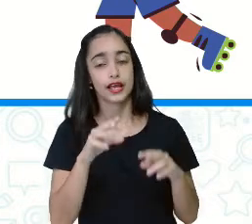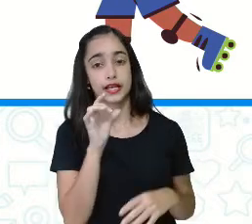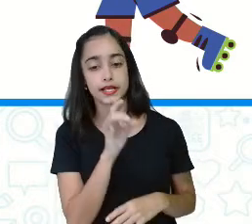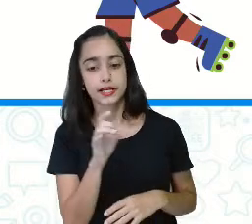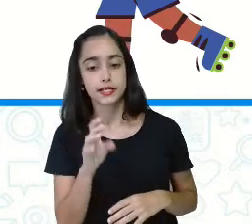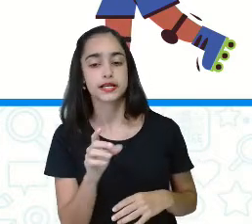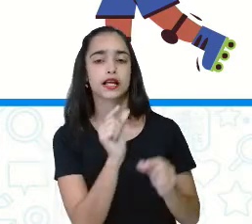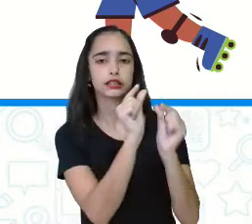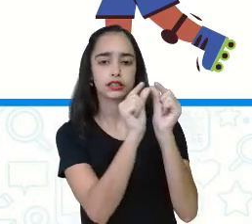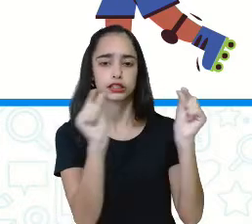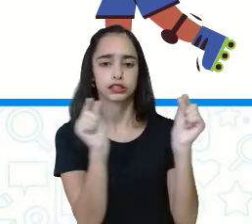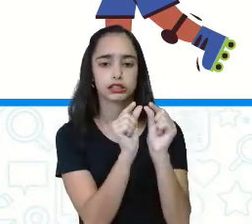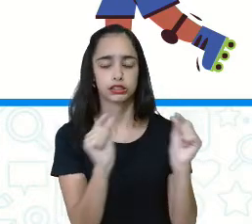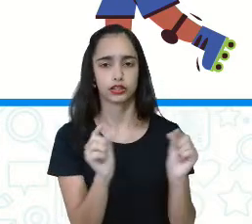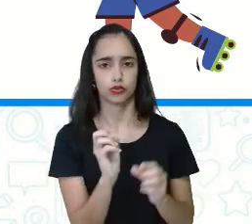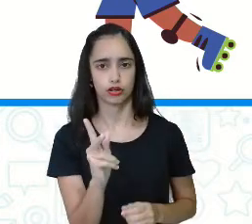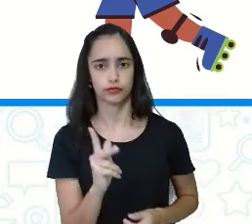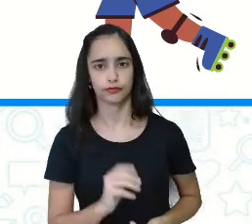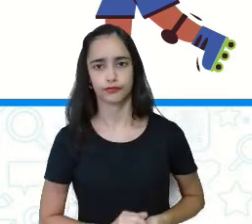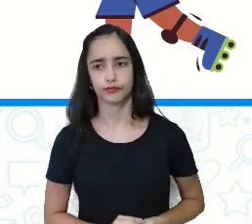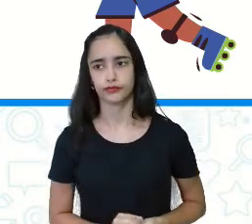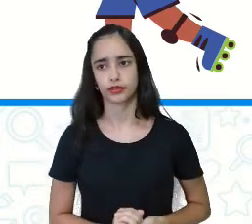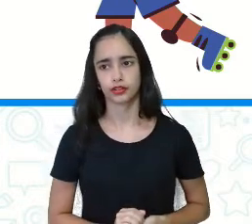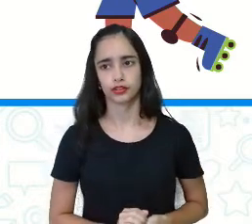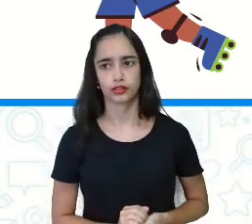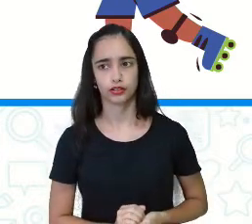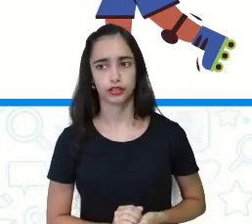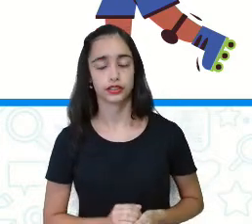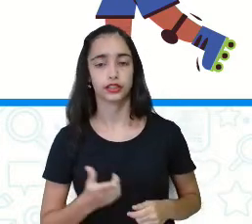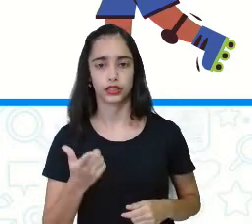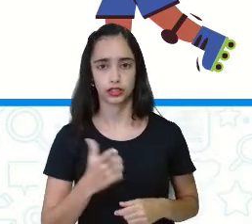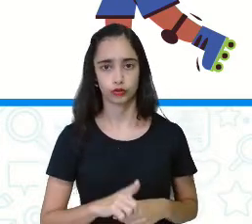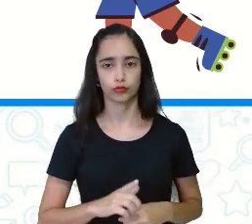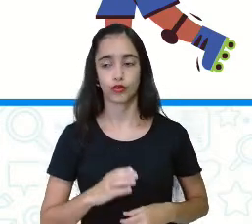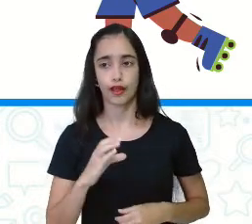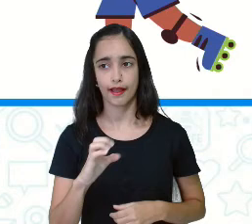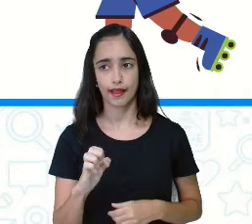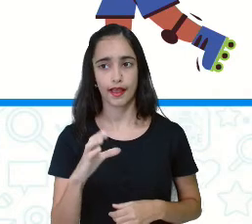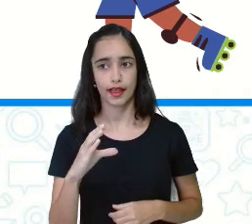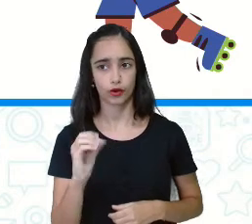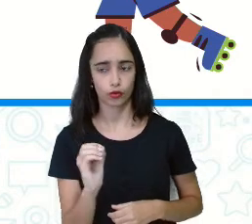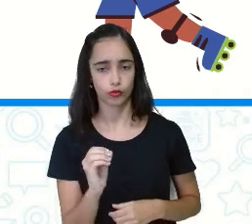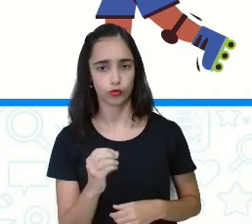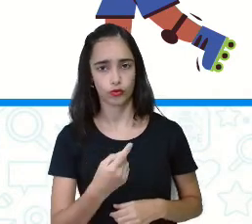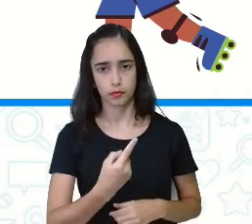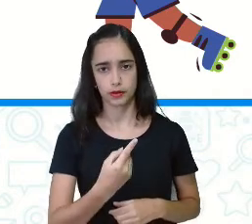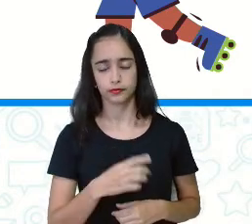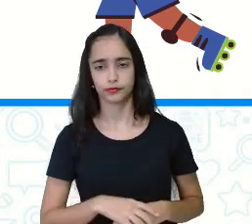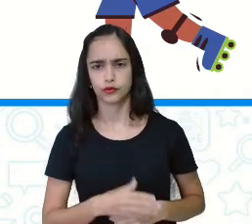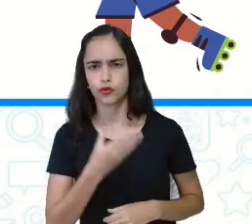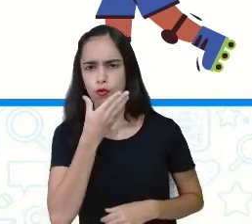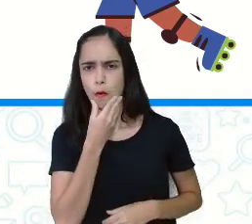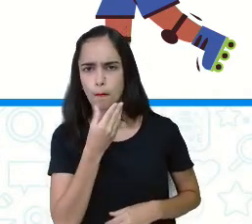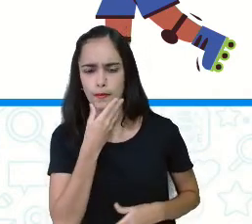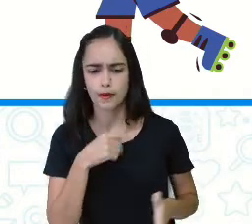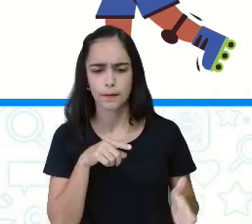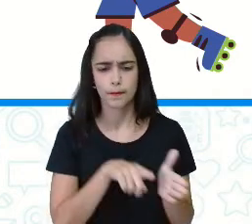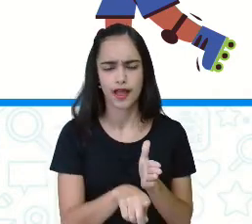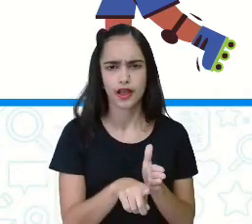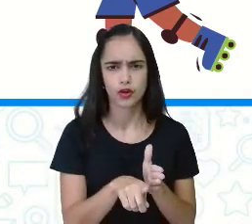um verso, tá? O eco, Cecília Meirelles. O menino pergunta ao